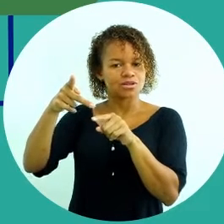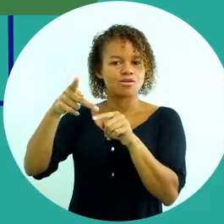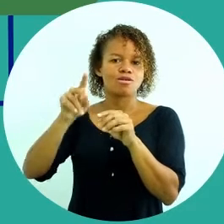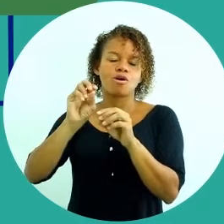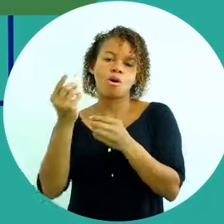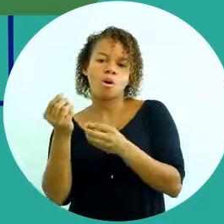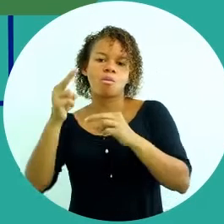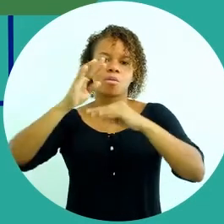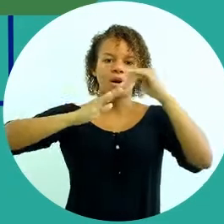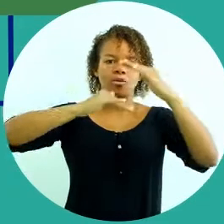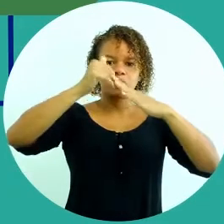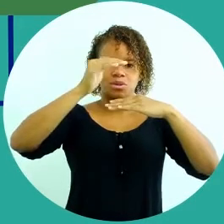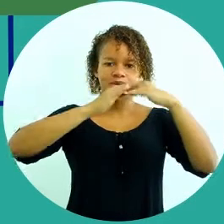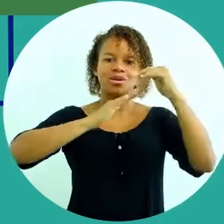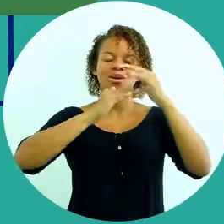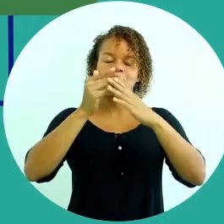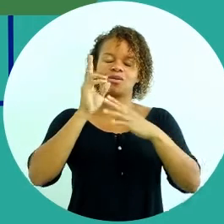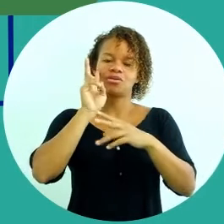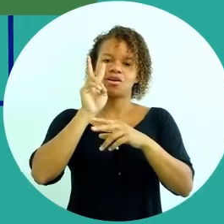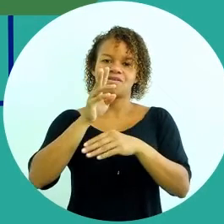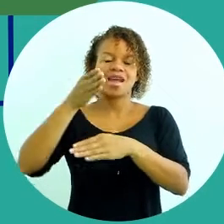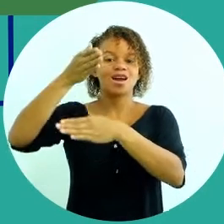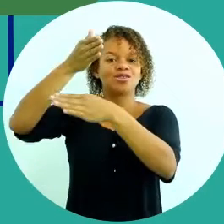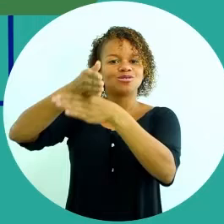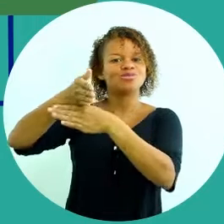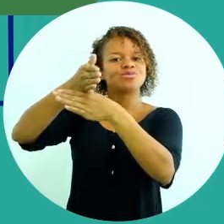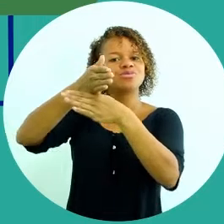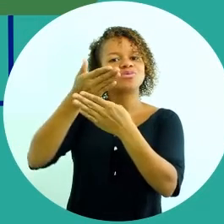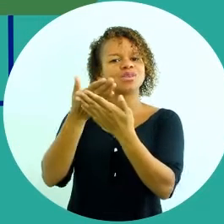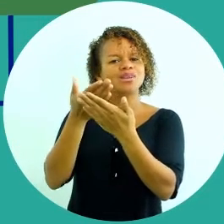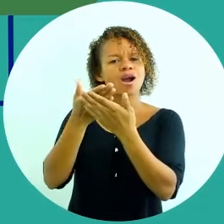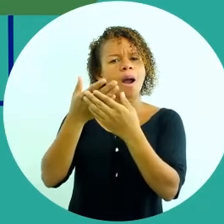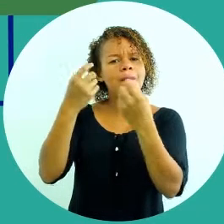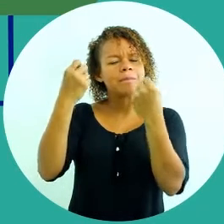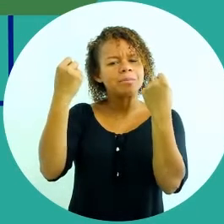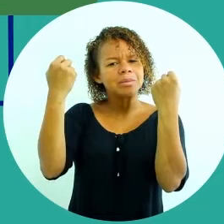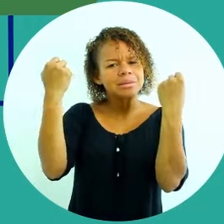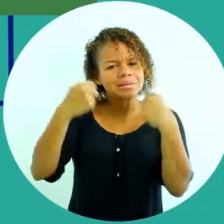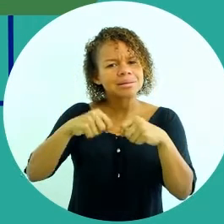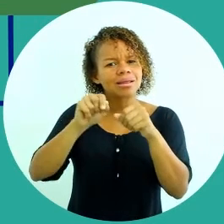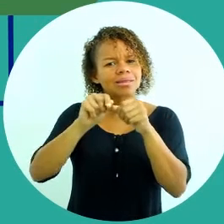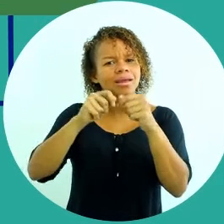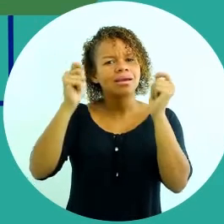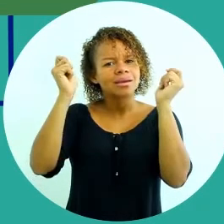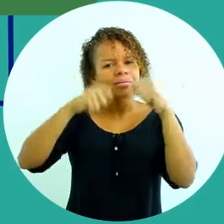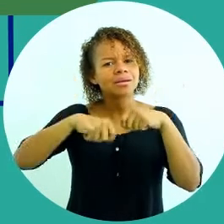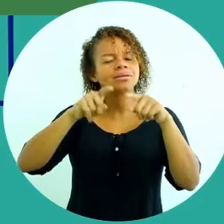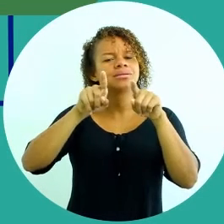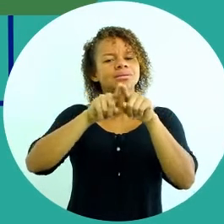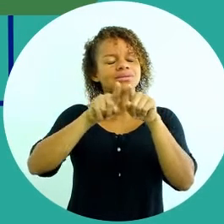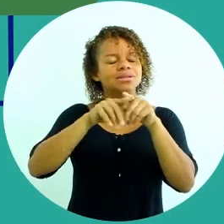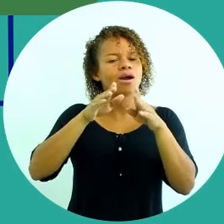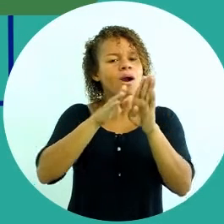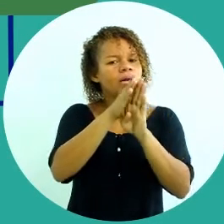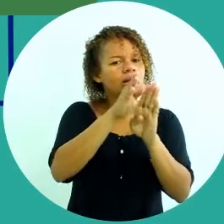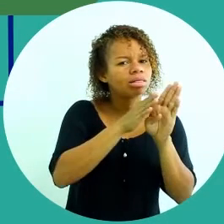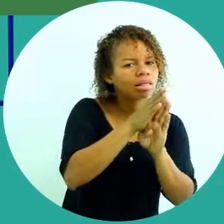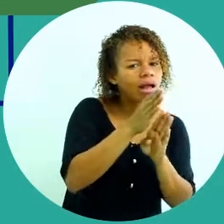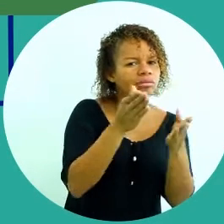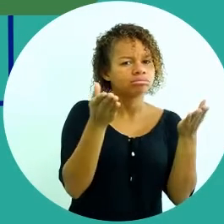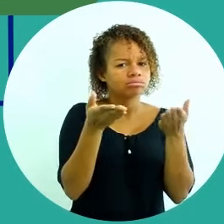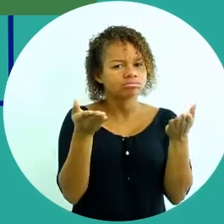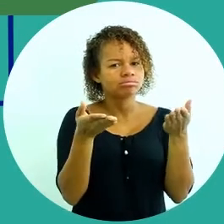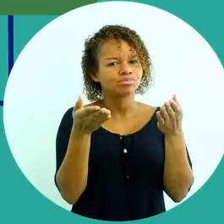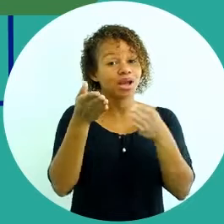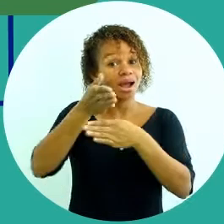um professor ou um profissional que vai lidar com as videoaulas, necessita ser capacitado ou formado ou orientado, como está